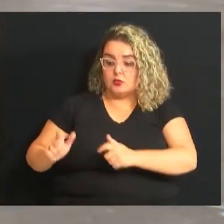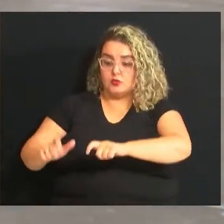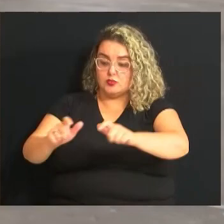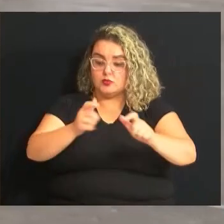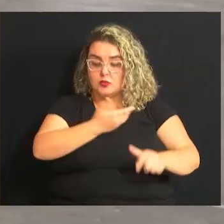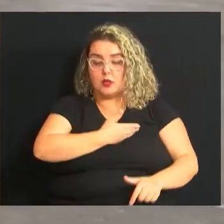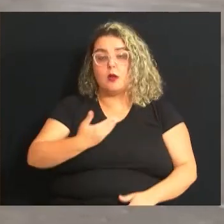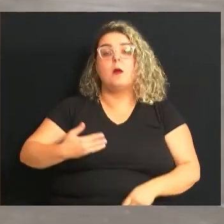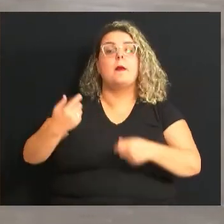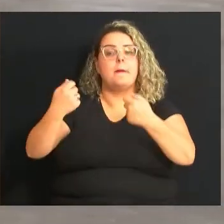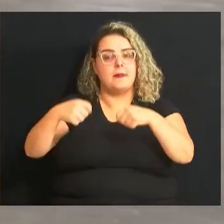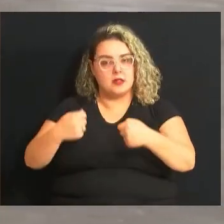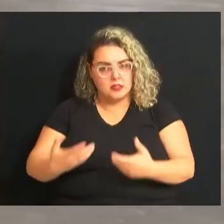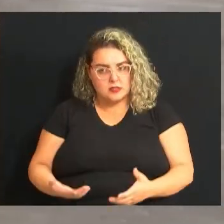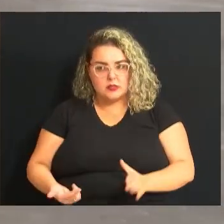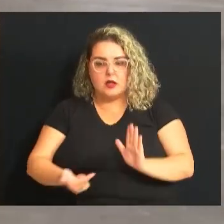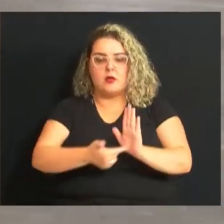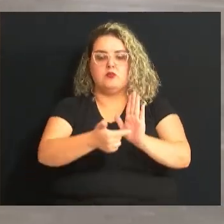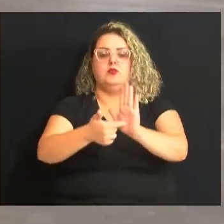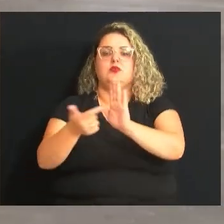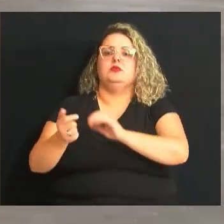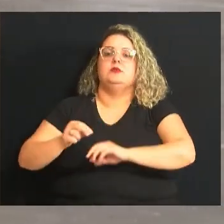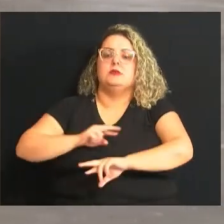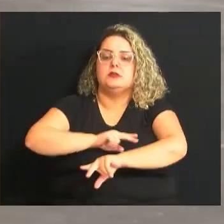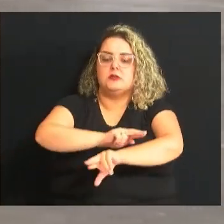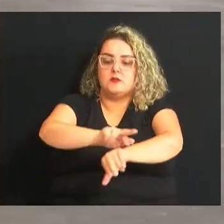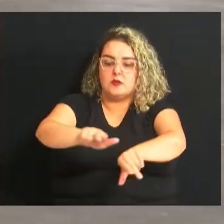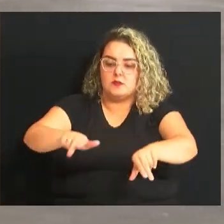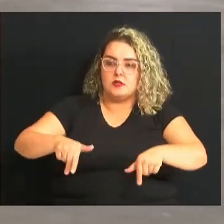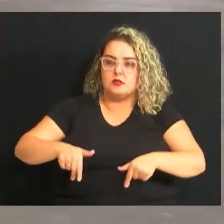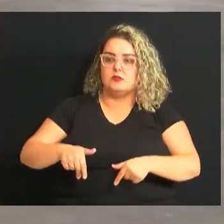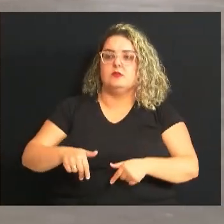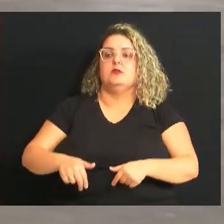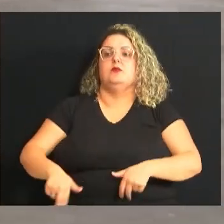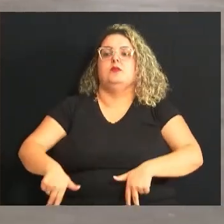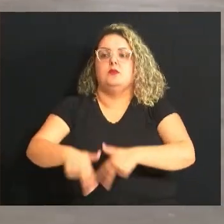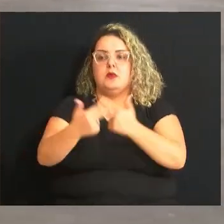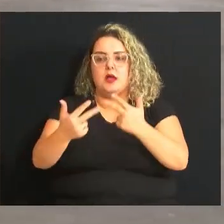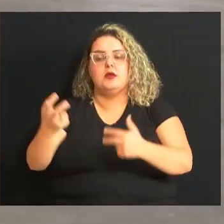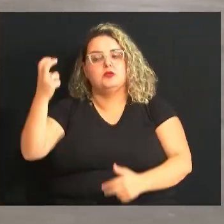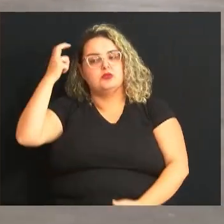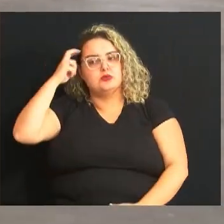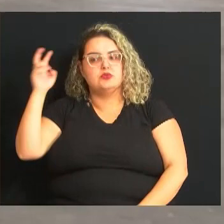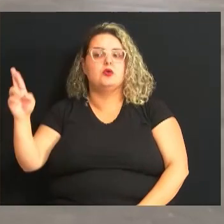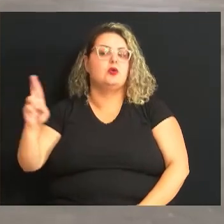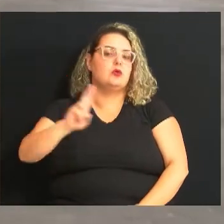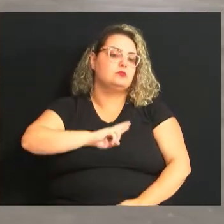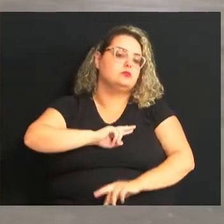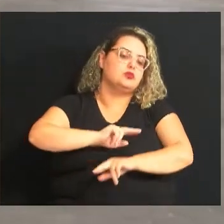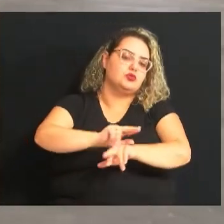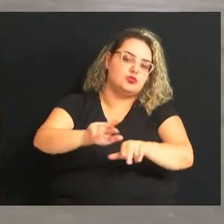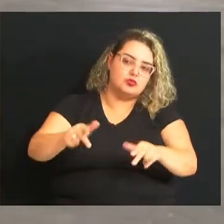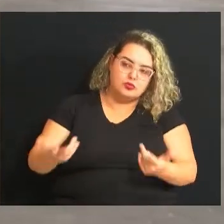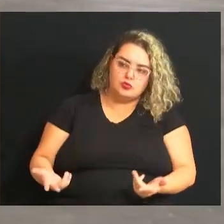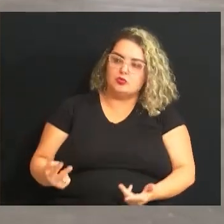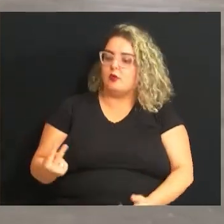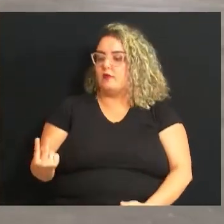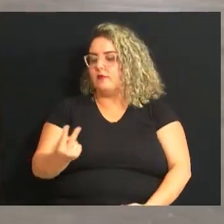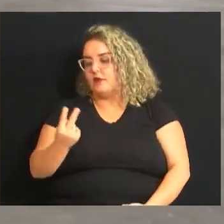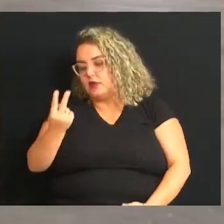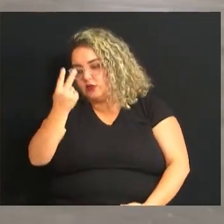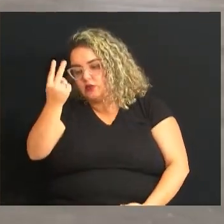os espaços públicos precisam também expressar essa diversidade étnica, cultural, religiosa,